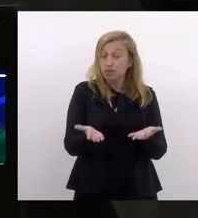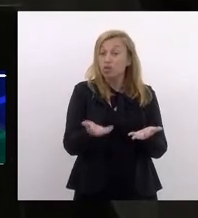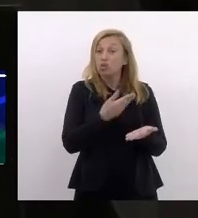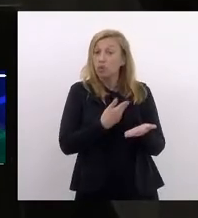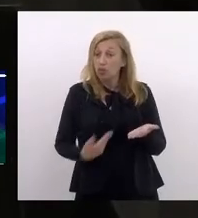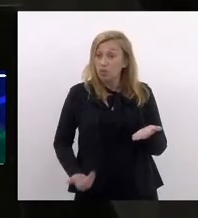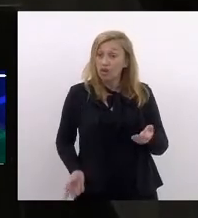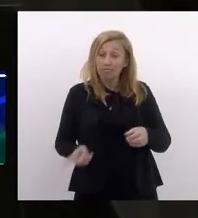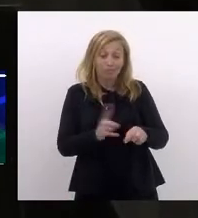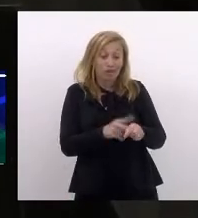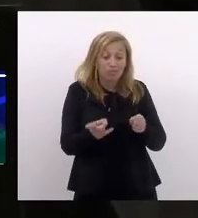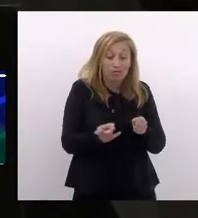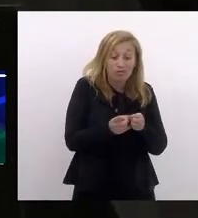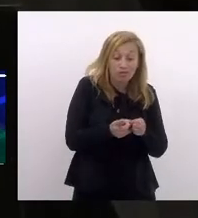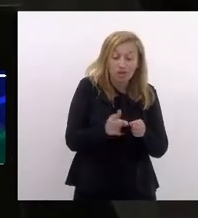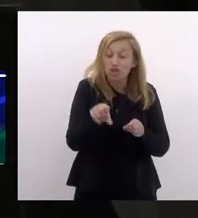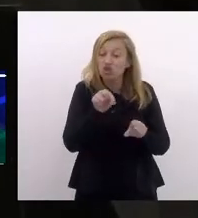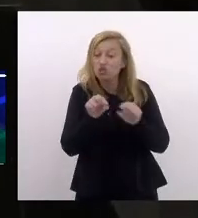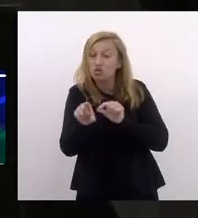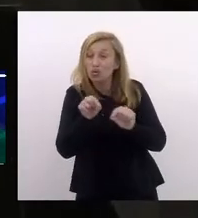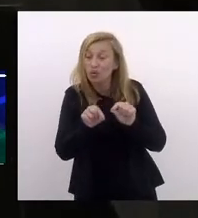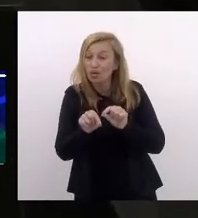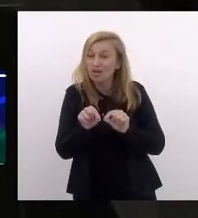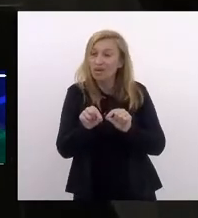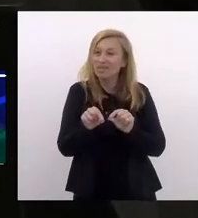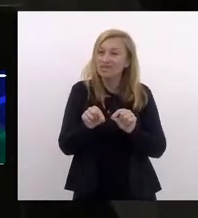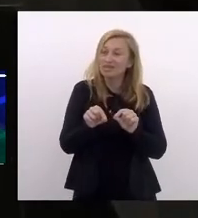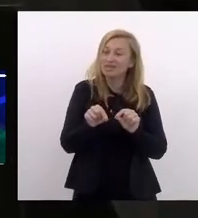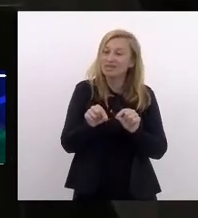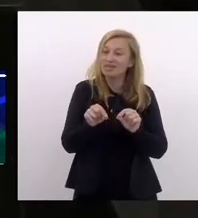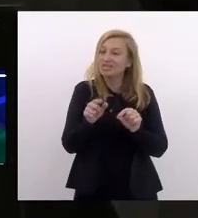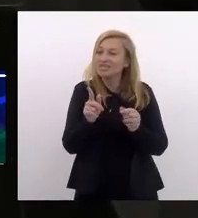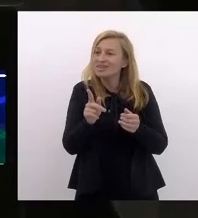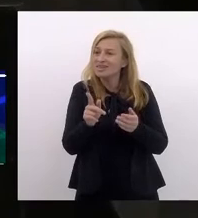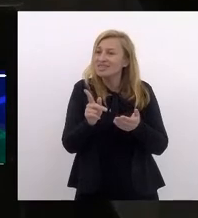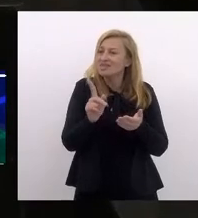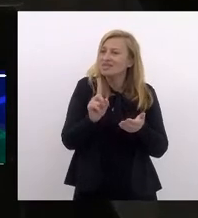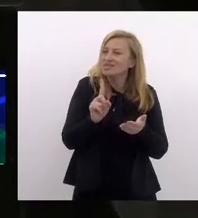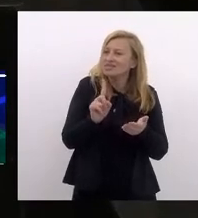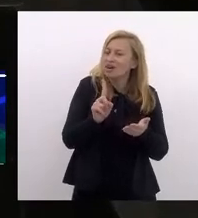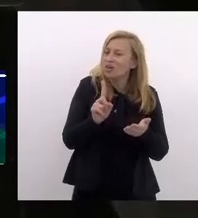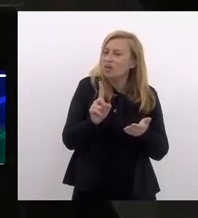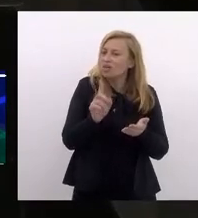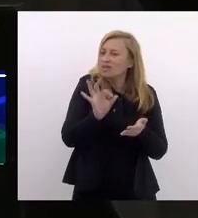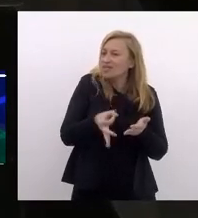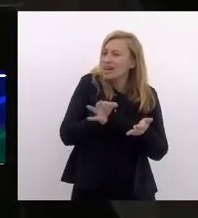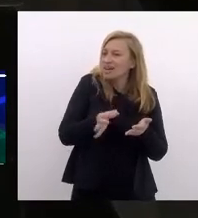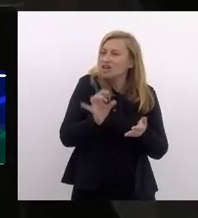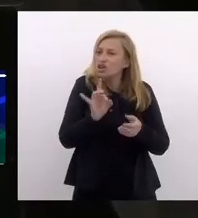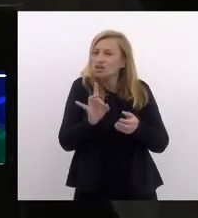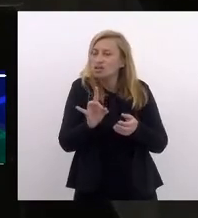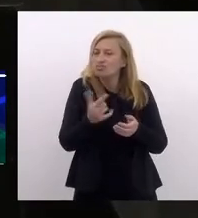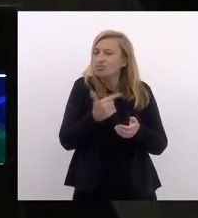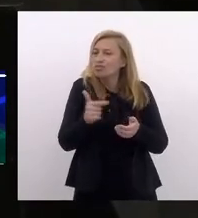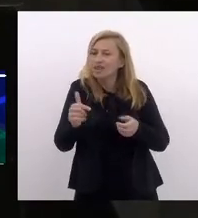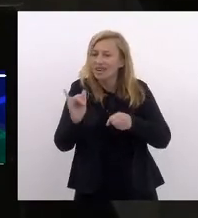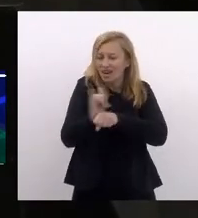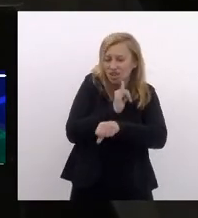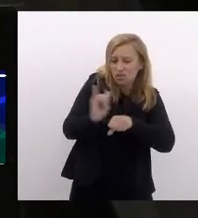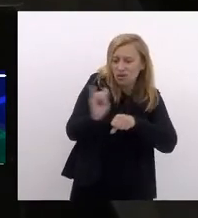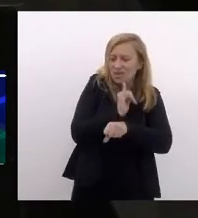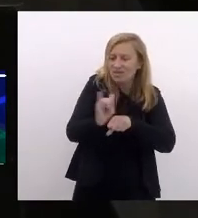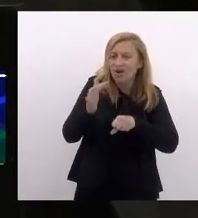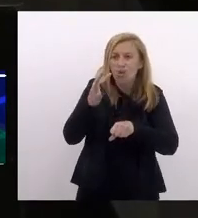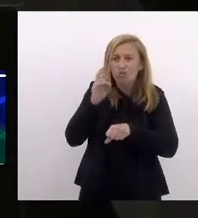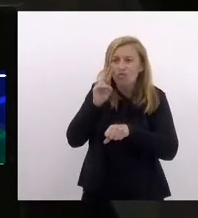provisórias e não medidas mais articuladas, visando não só hoje, mas visando